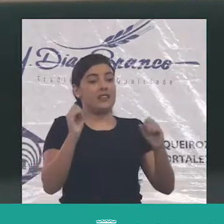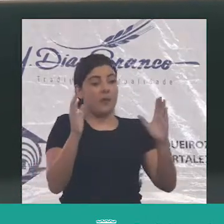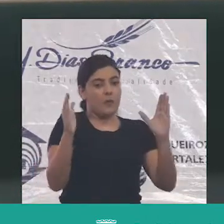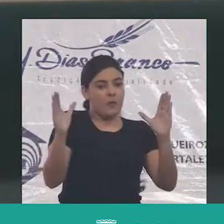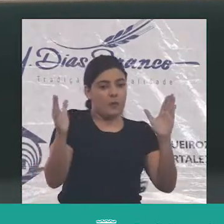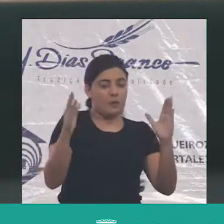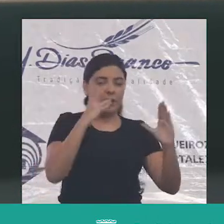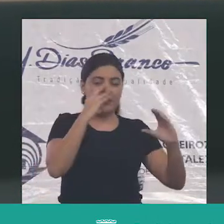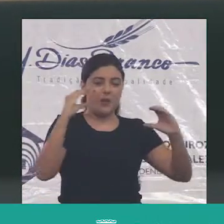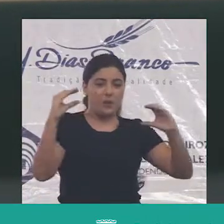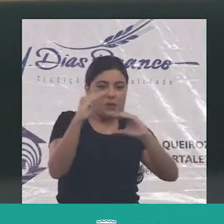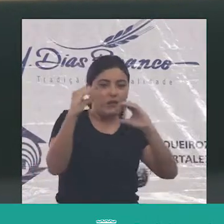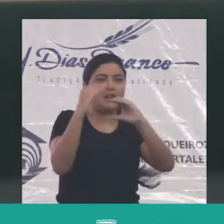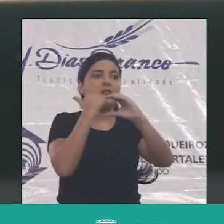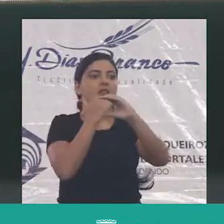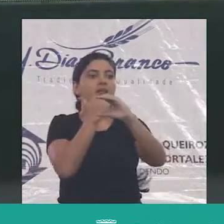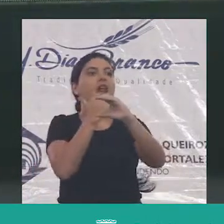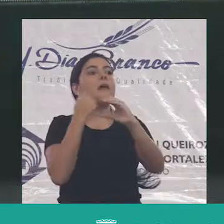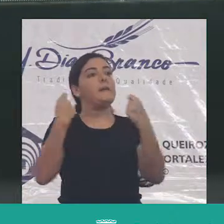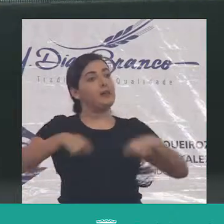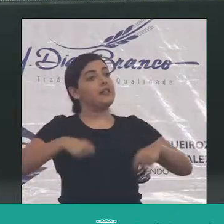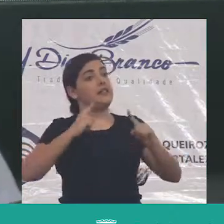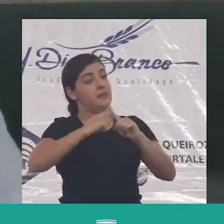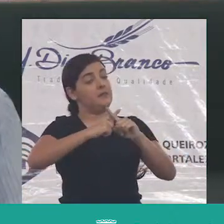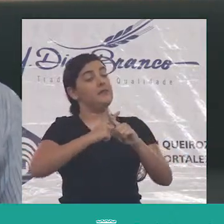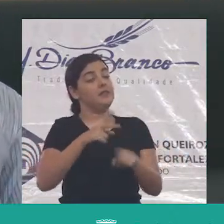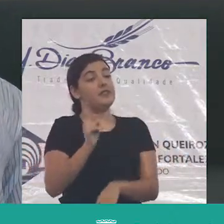figura. Sempre vai ser área da base vezes altura.